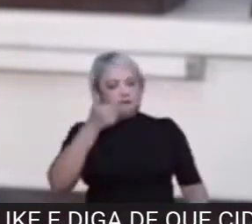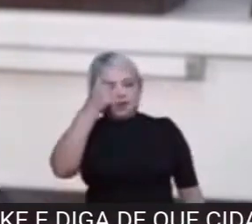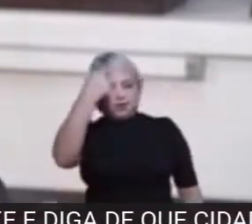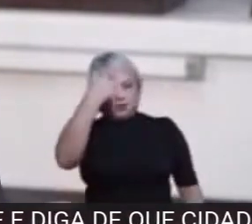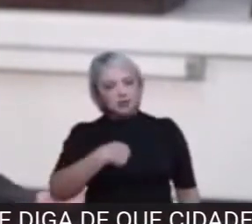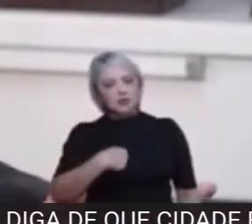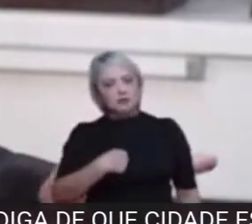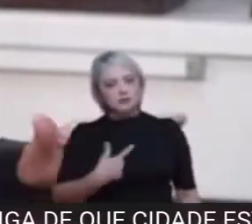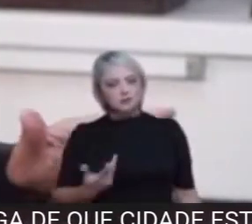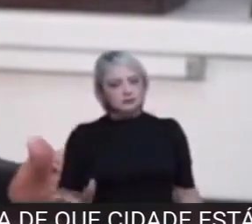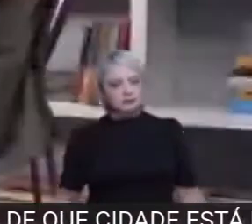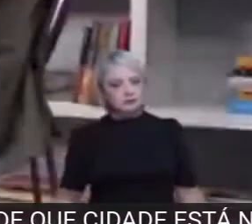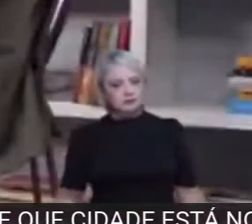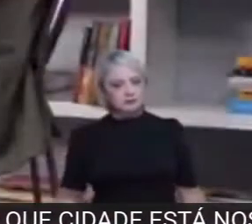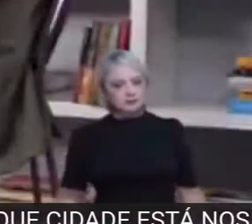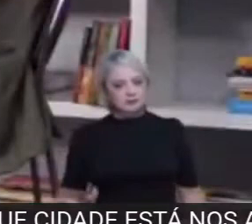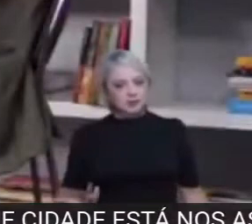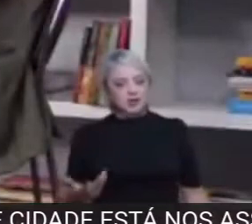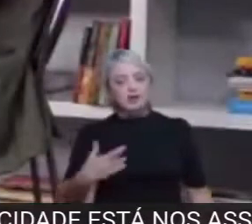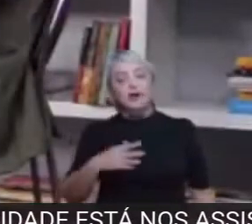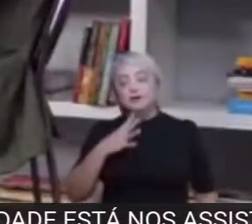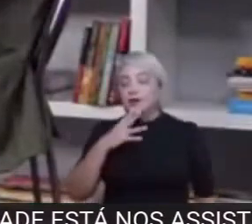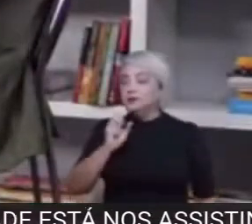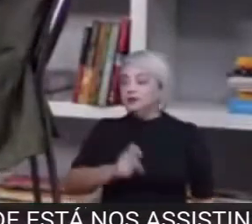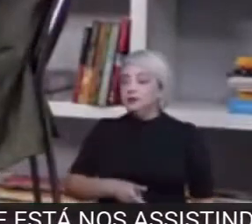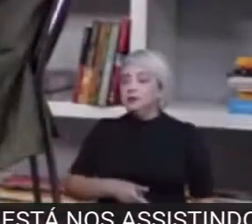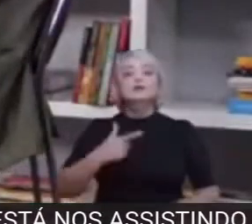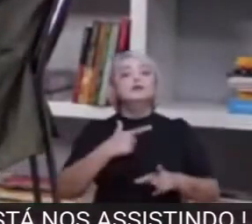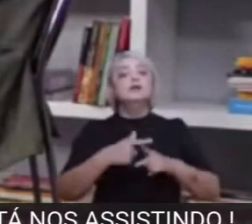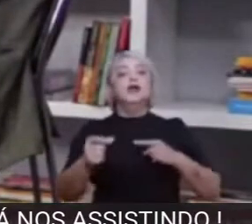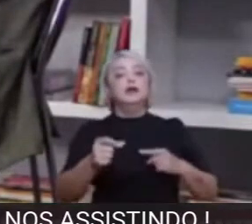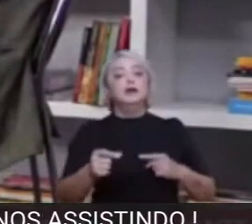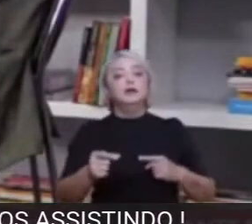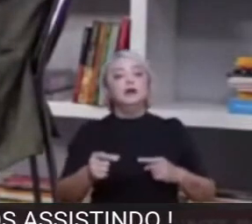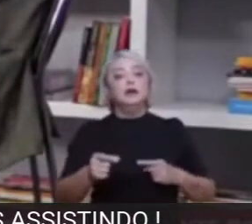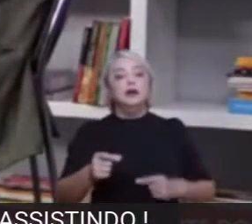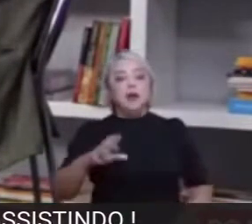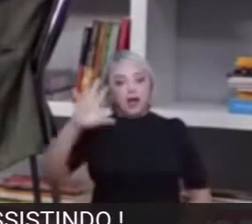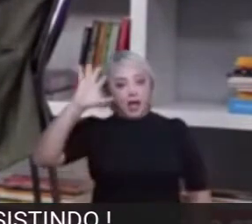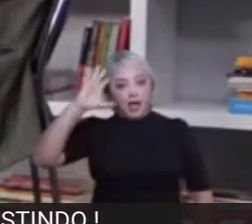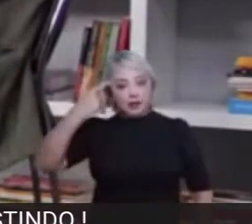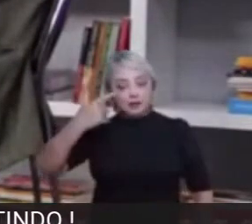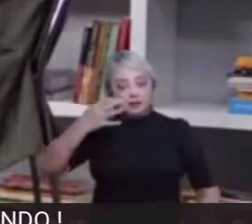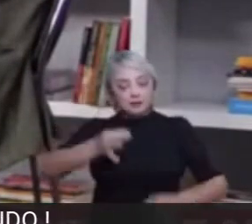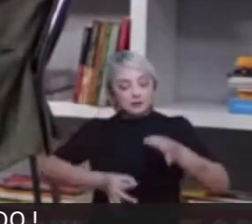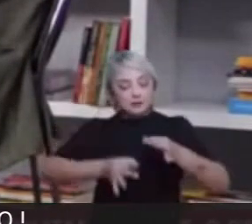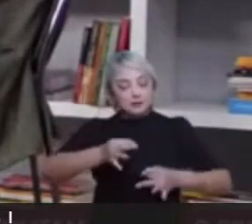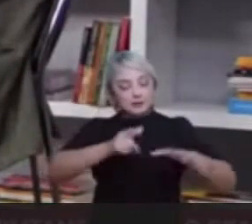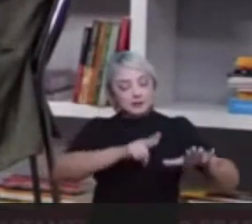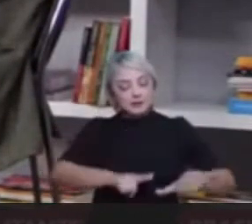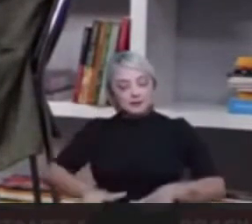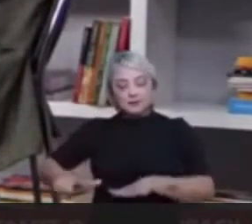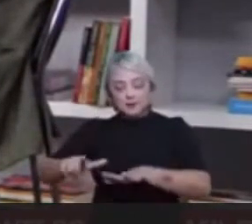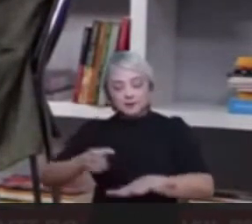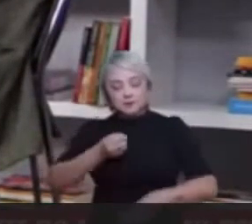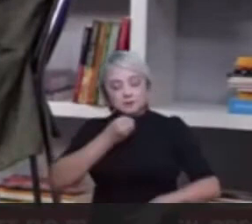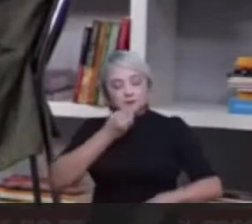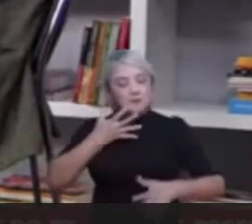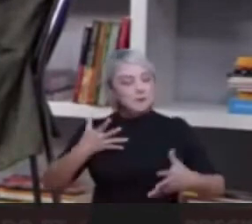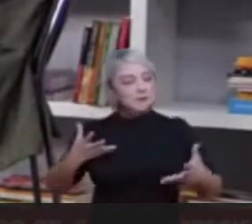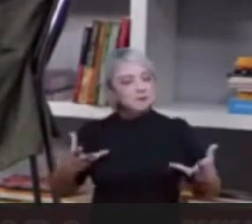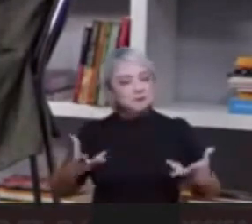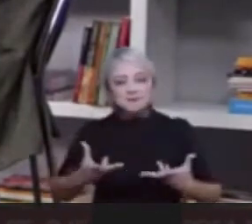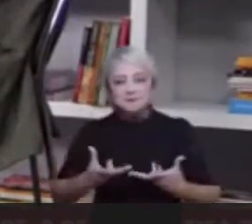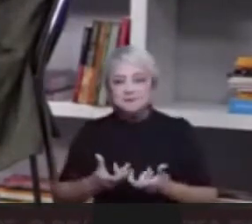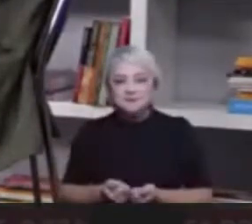Sabe? Então, meu caro, é o seguinte, saí. A decisão dessa semana foi muito boa.